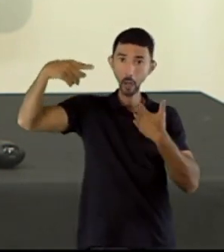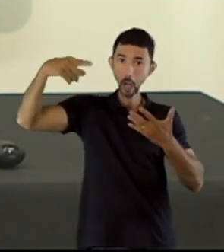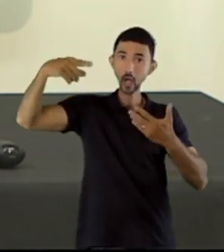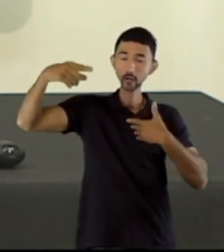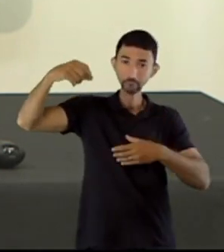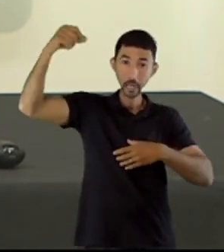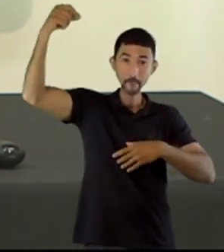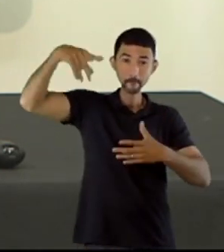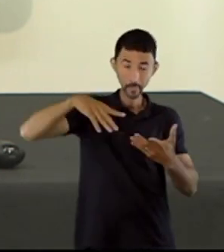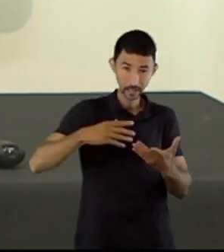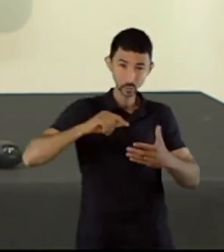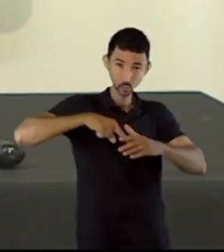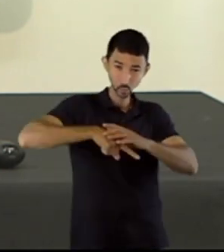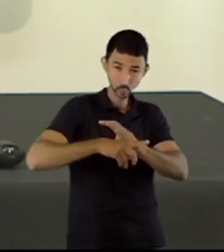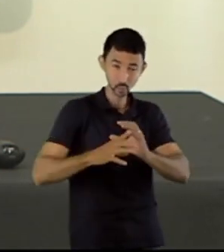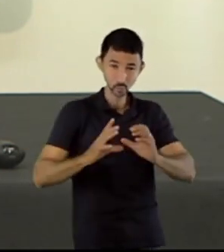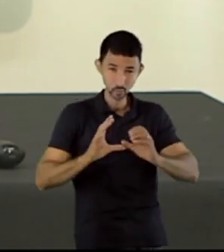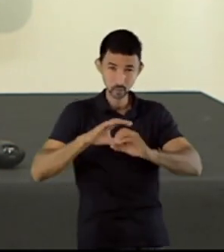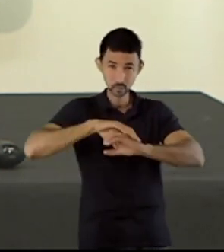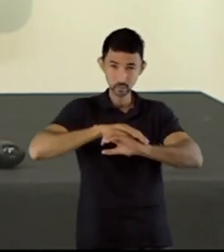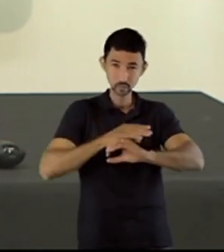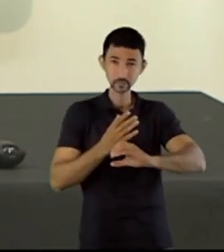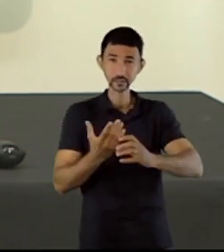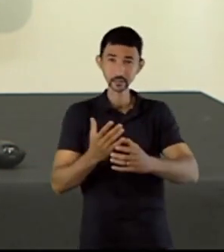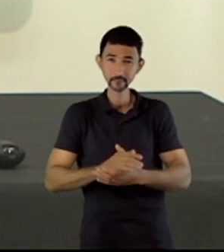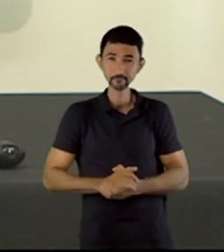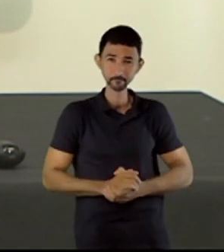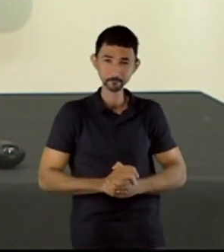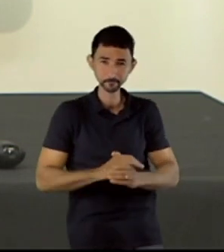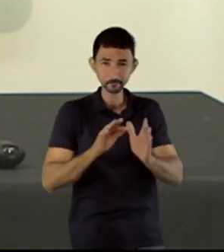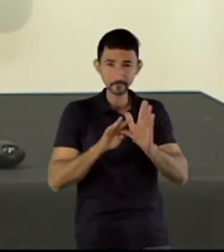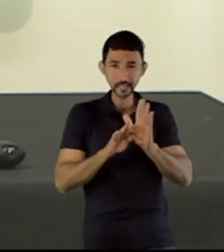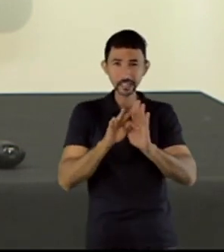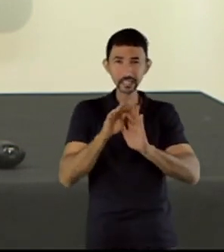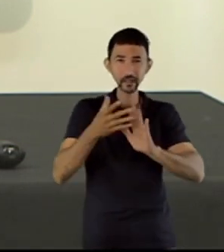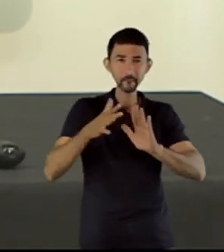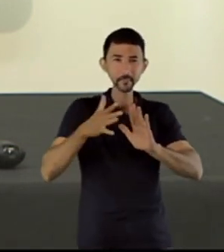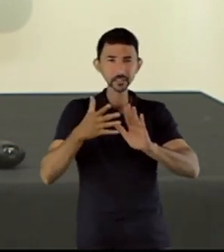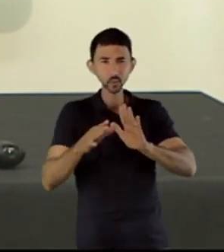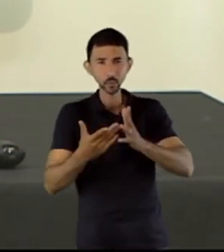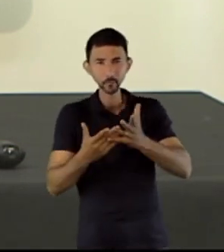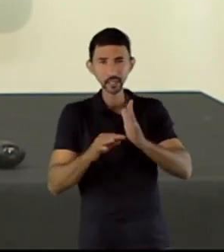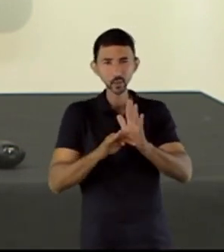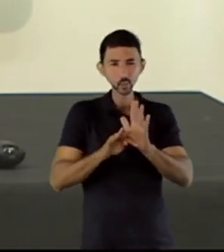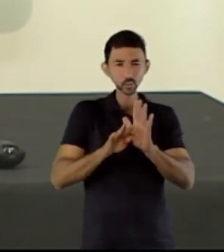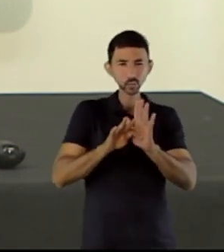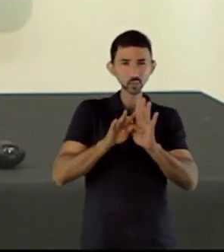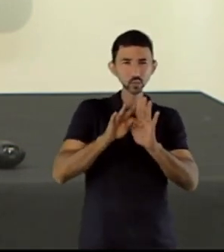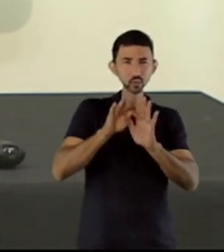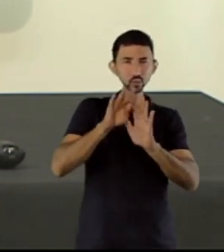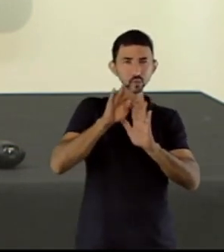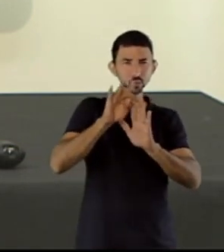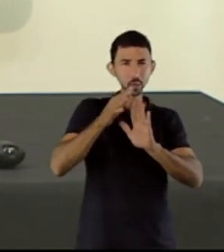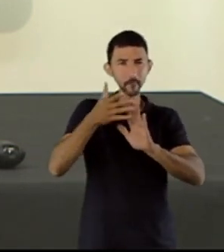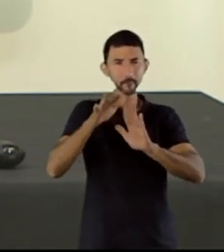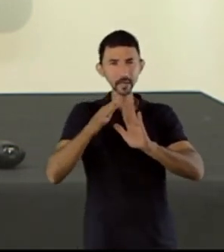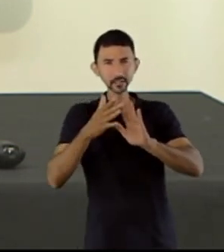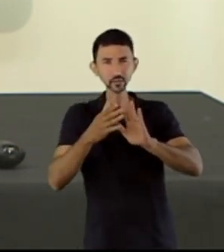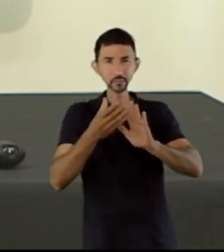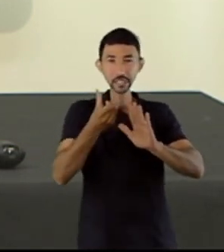de quão quente é ali dentro. A temperatura chega a